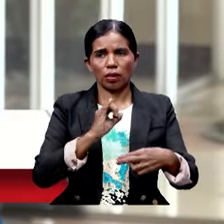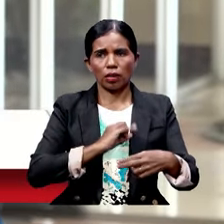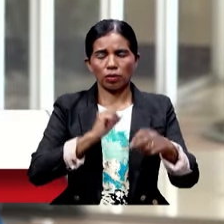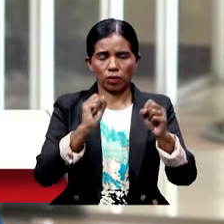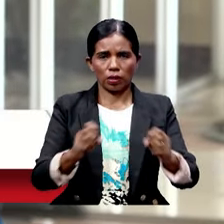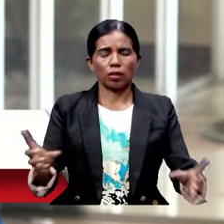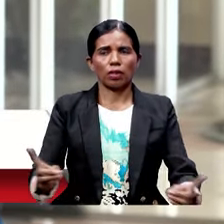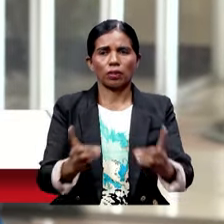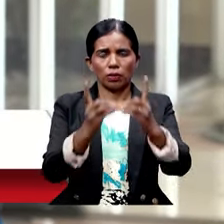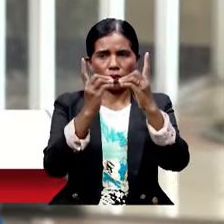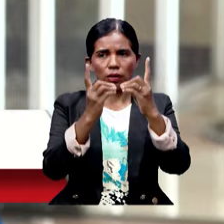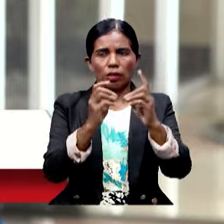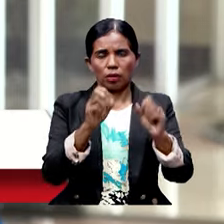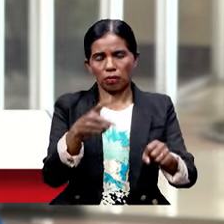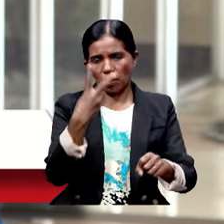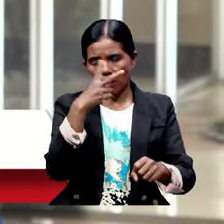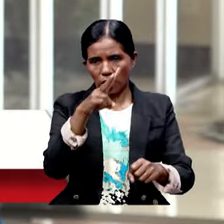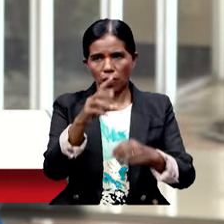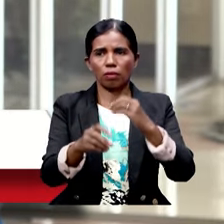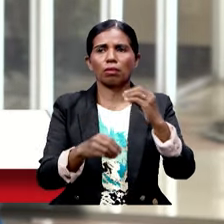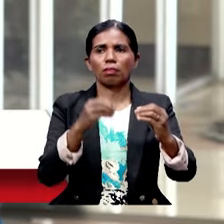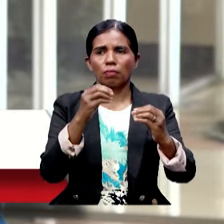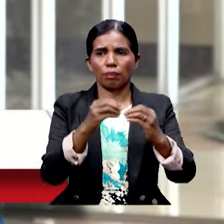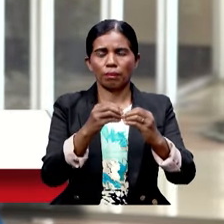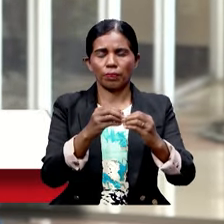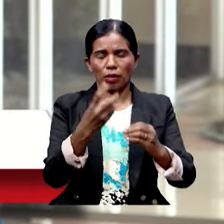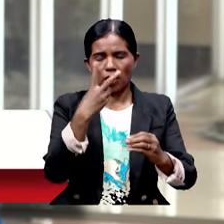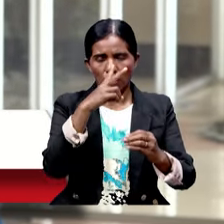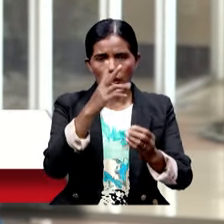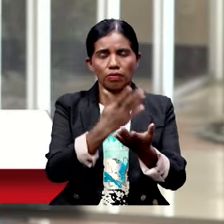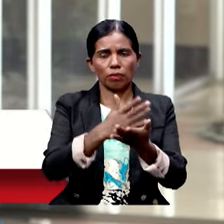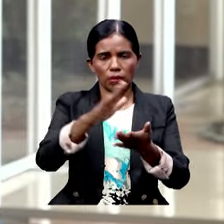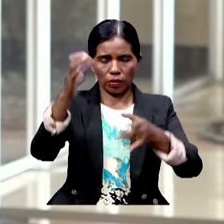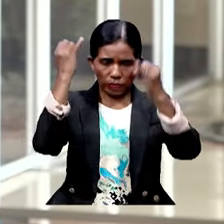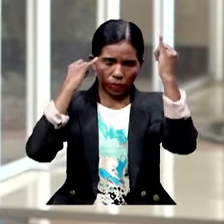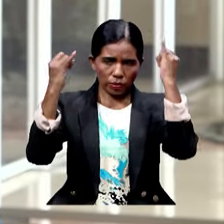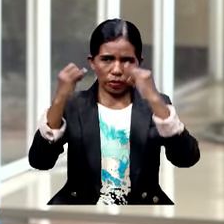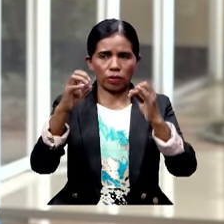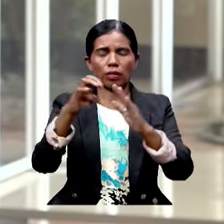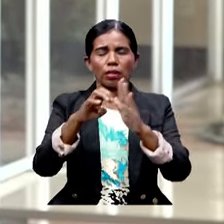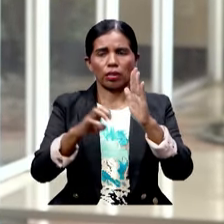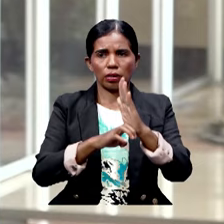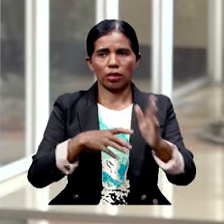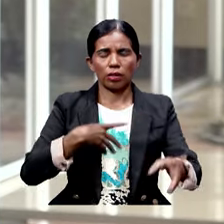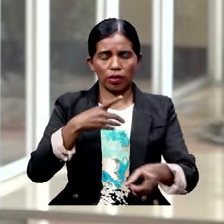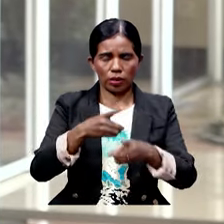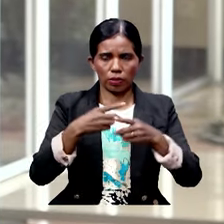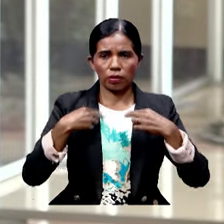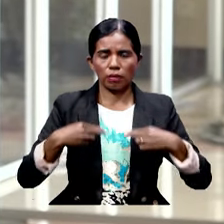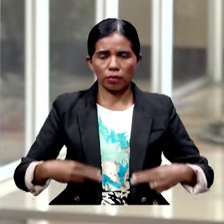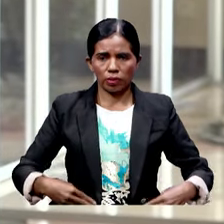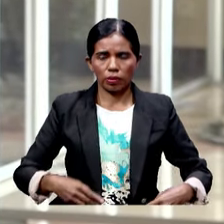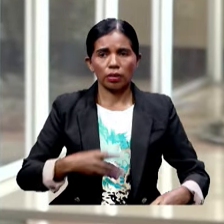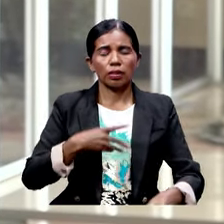enfrentar, para tu rei, com a consolidação Estado de Direito Democrático e a desenha